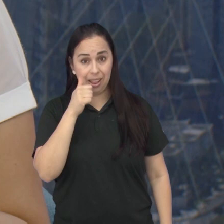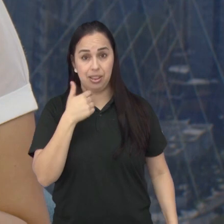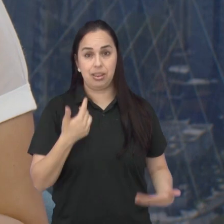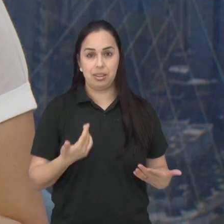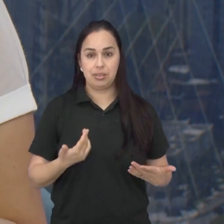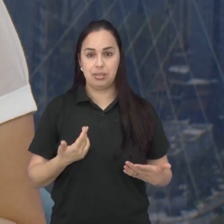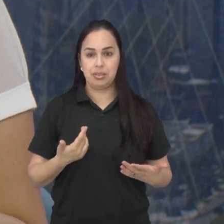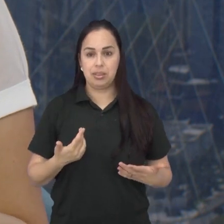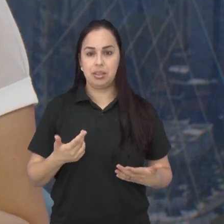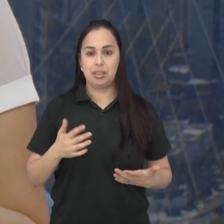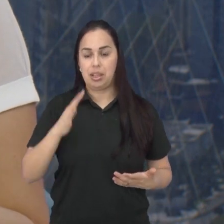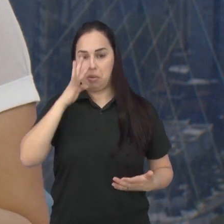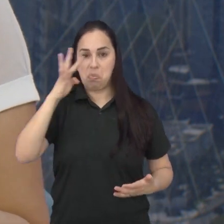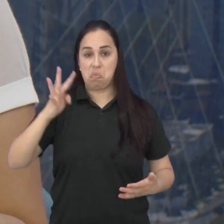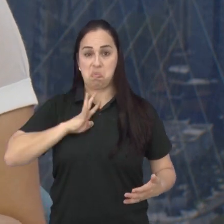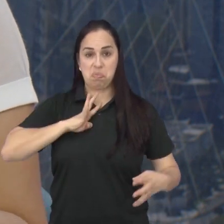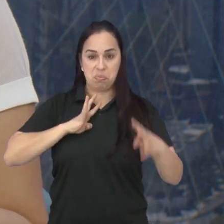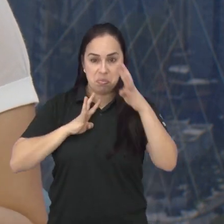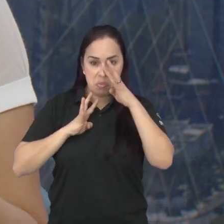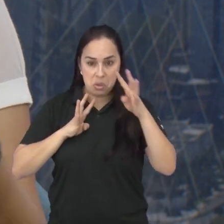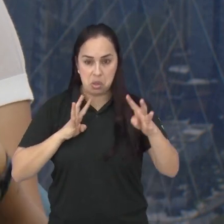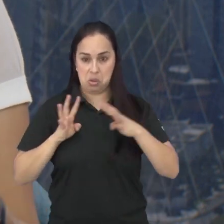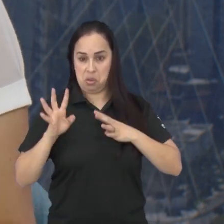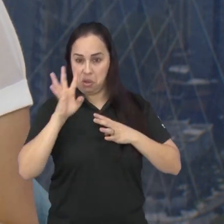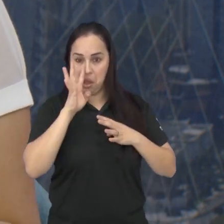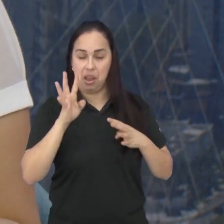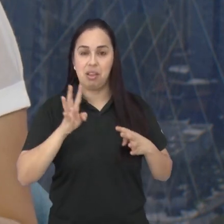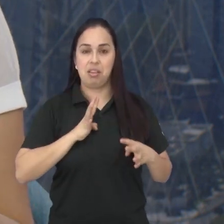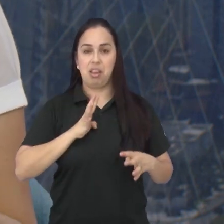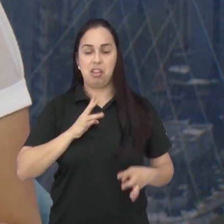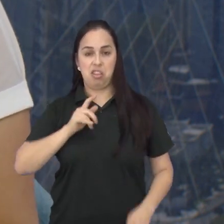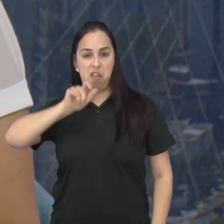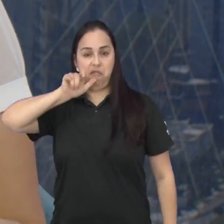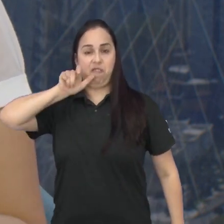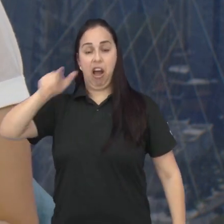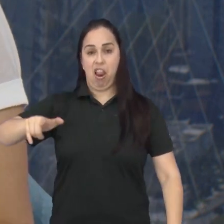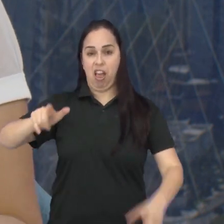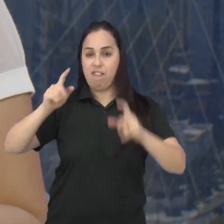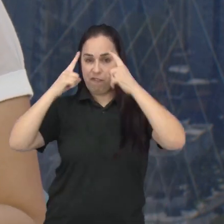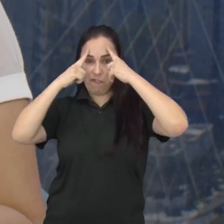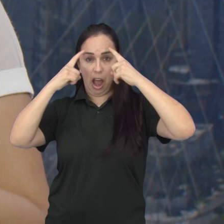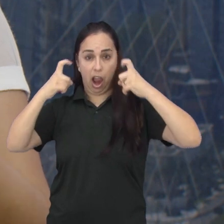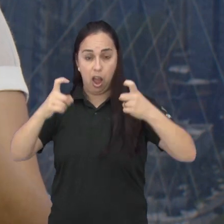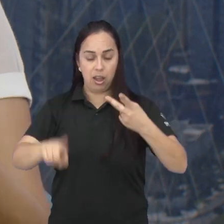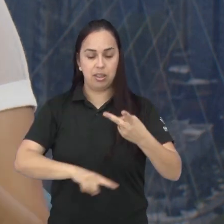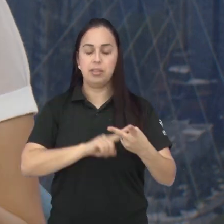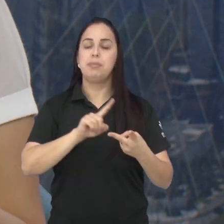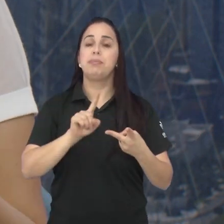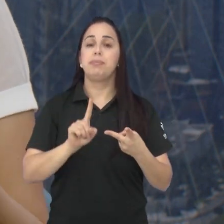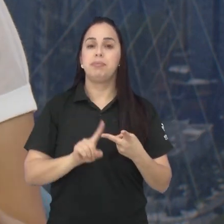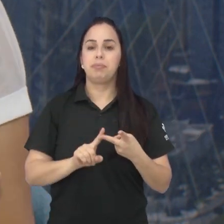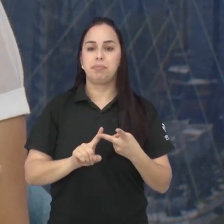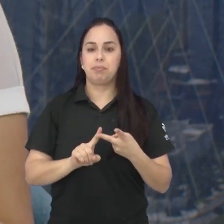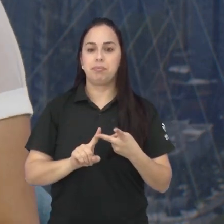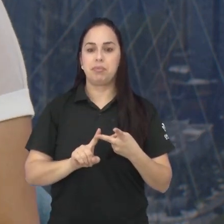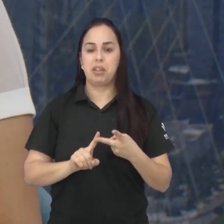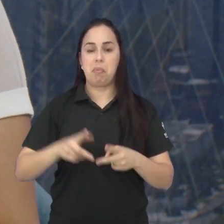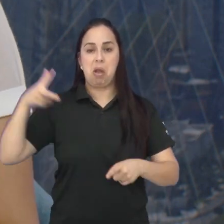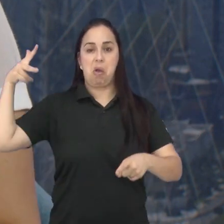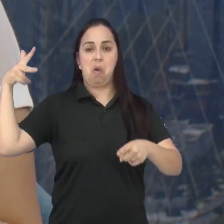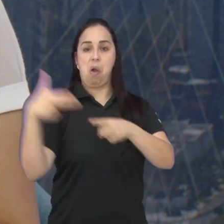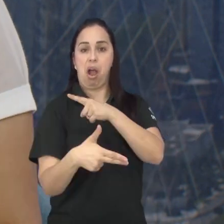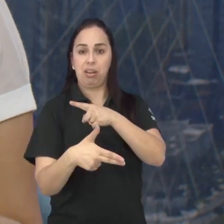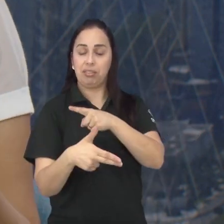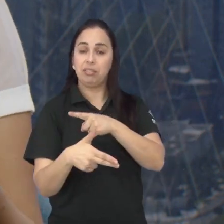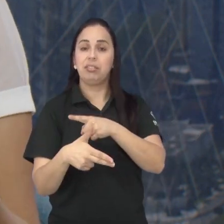somos acusadas muitas vezes de sermos aí violentas, né? De fazermos também cortes,